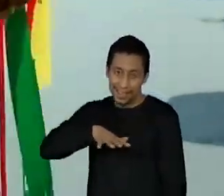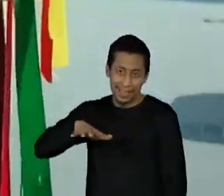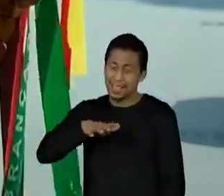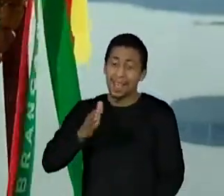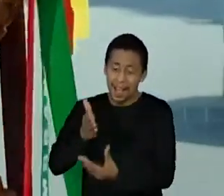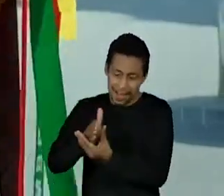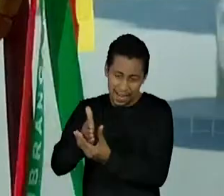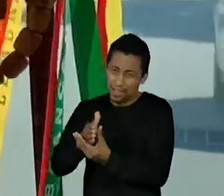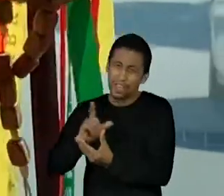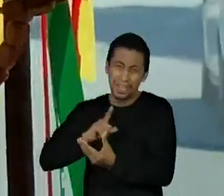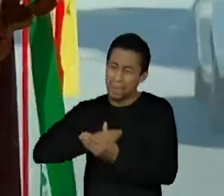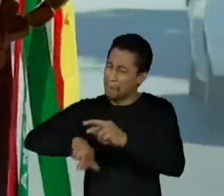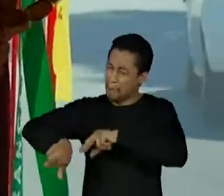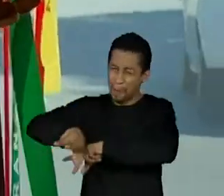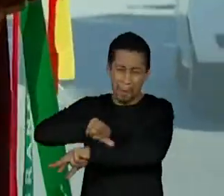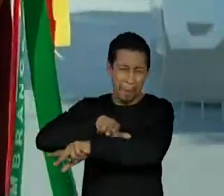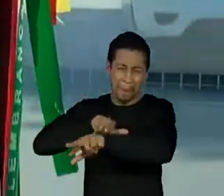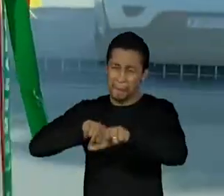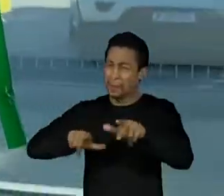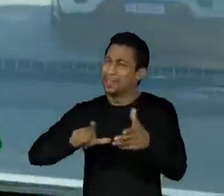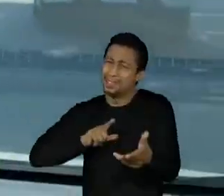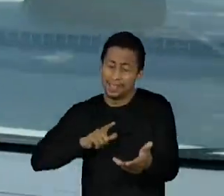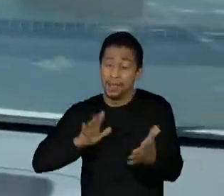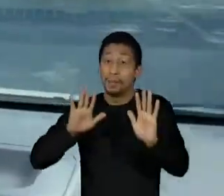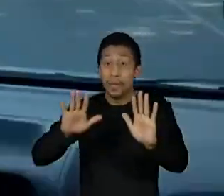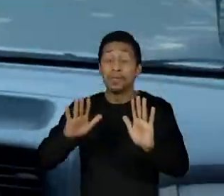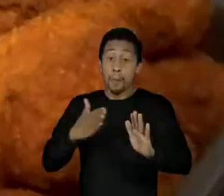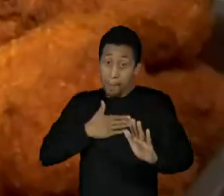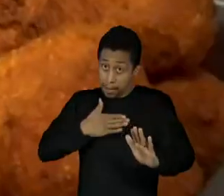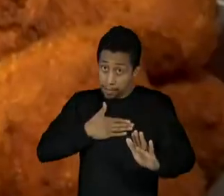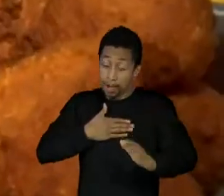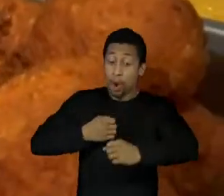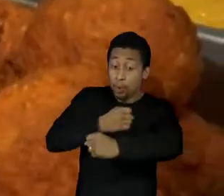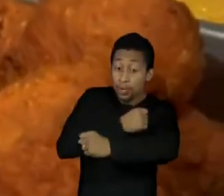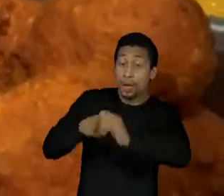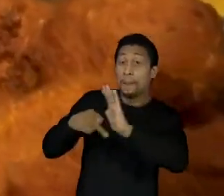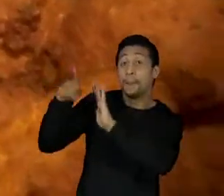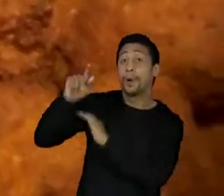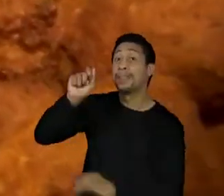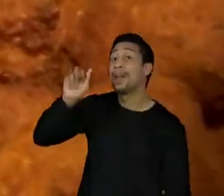A acarajé, pra mim, é uma culinária que veio da África.